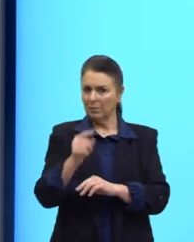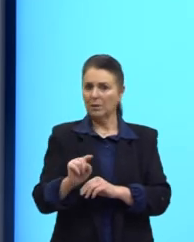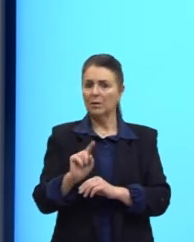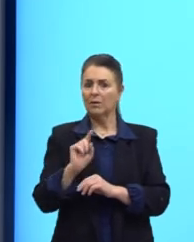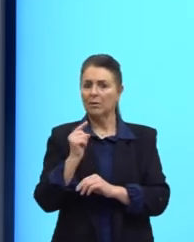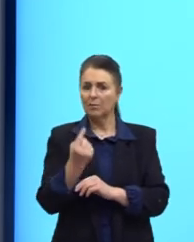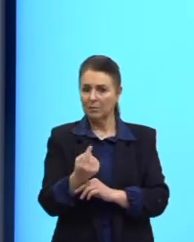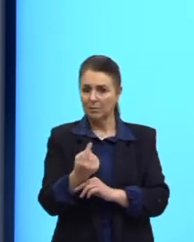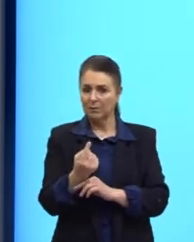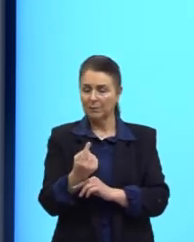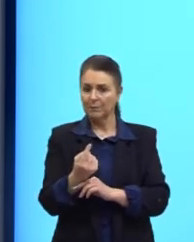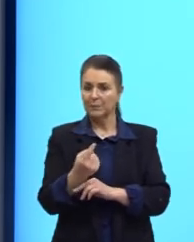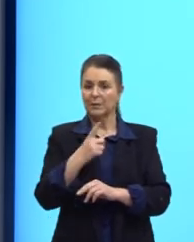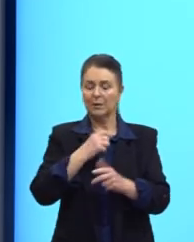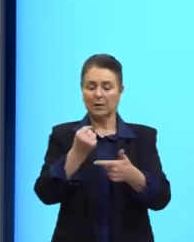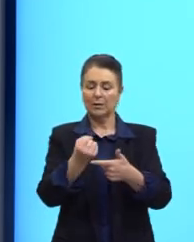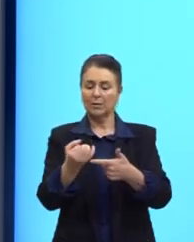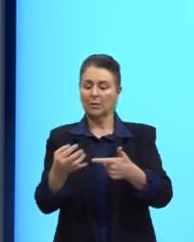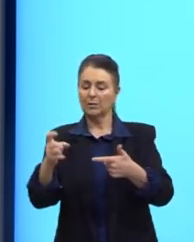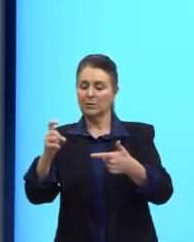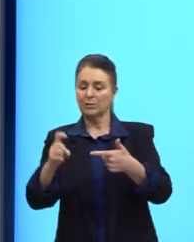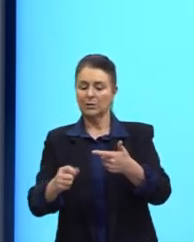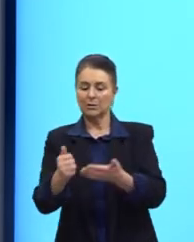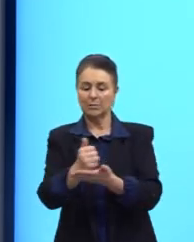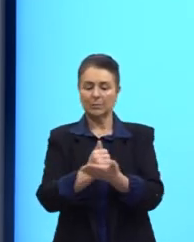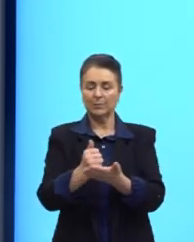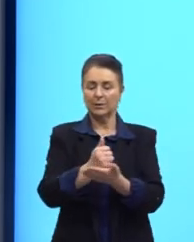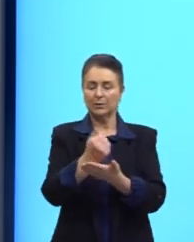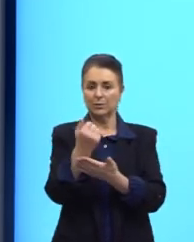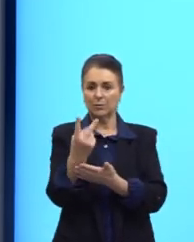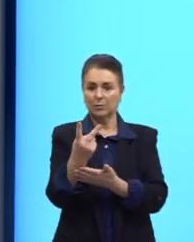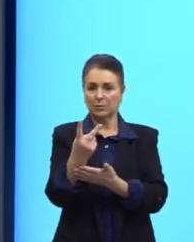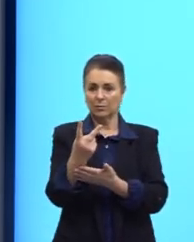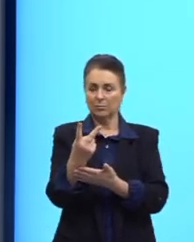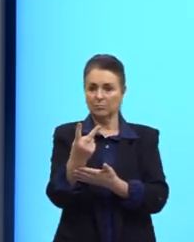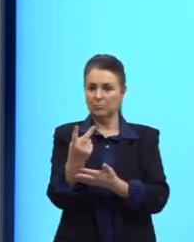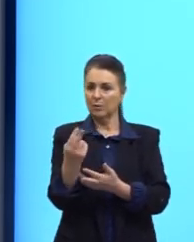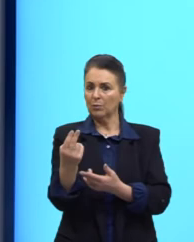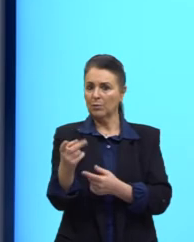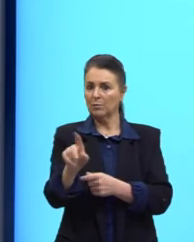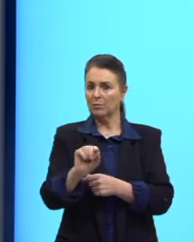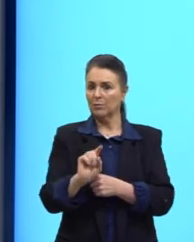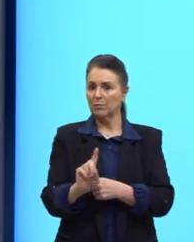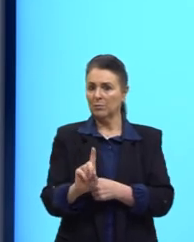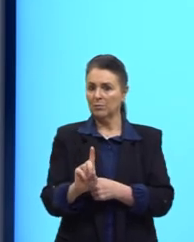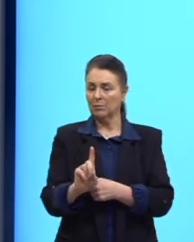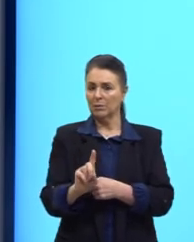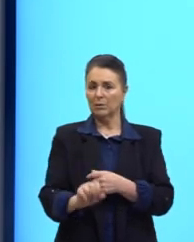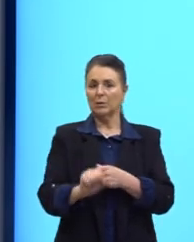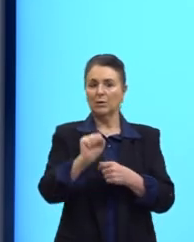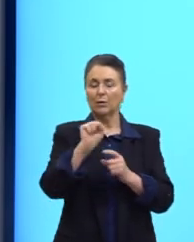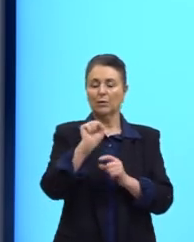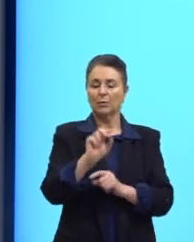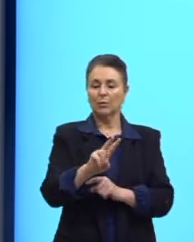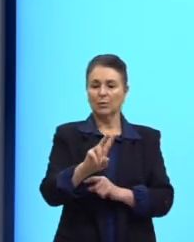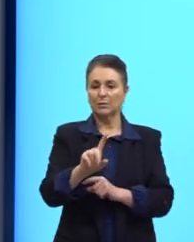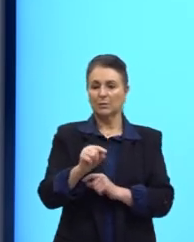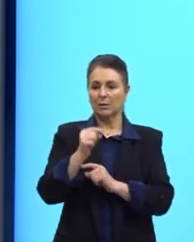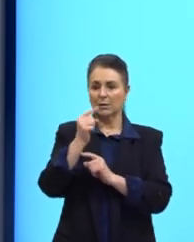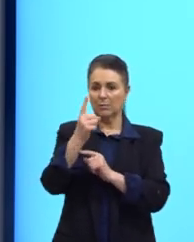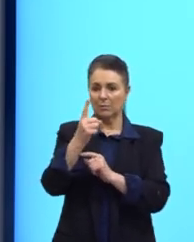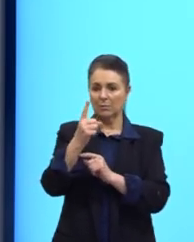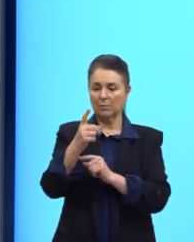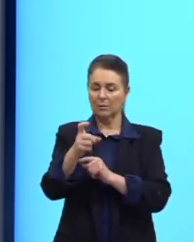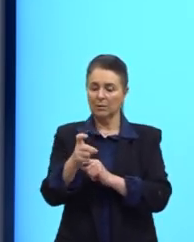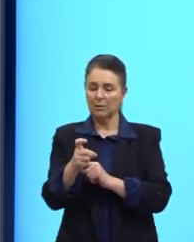então teríamos log de X na base 2 = 1 portanto 2 elevado a 1 é igual